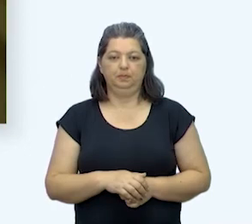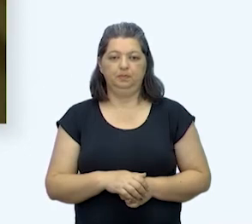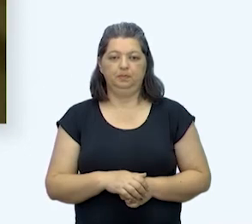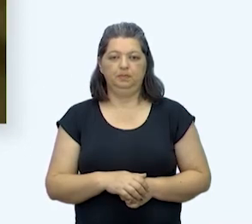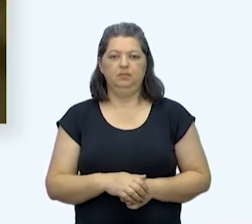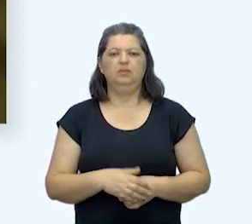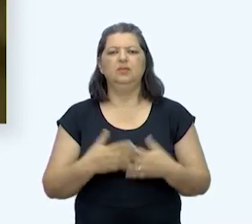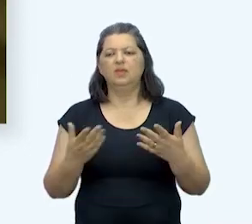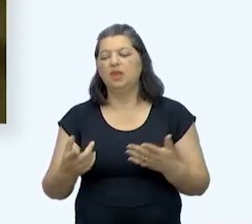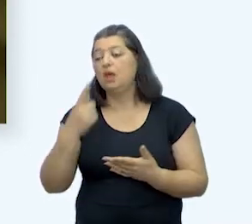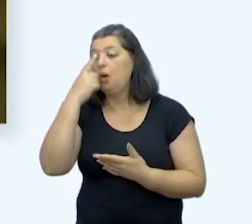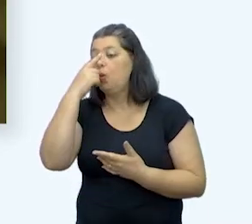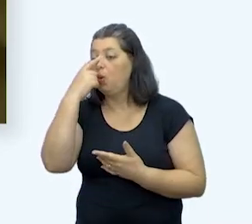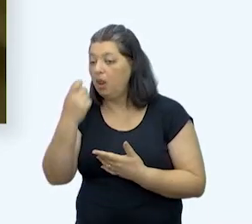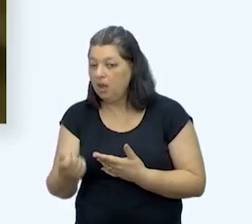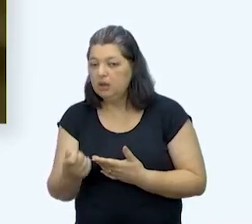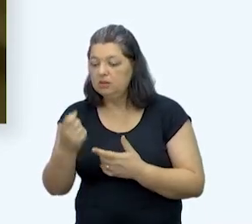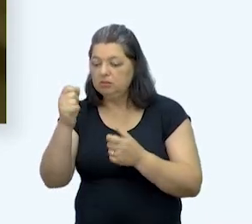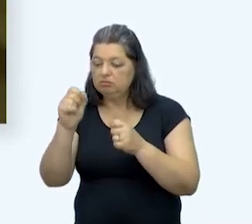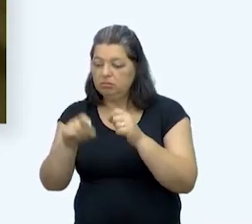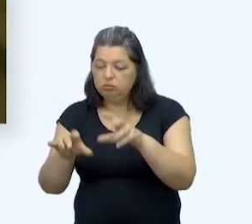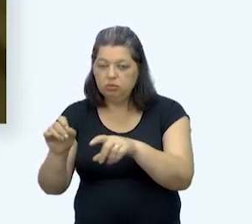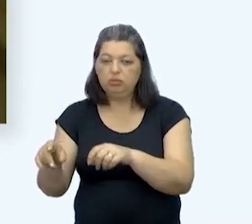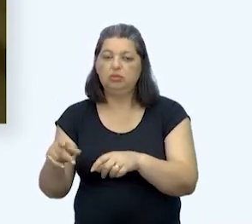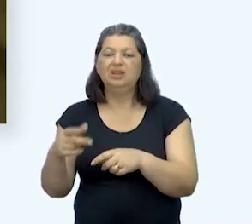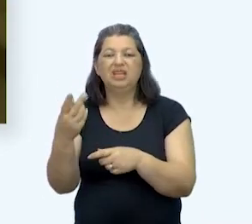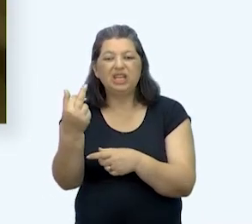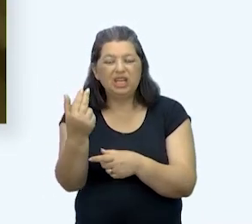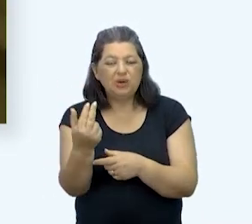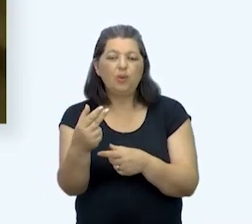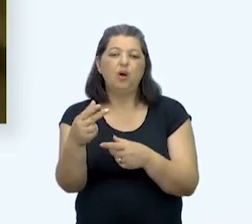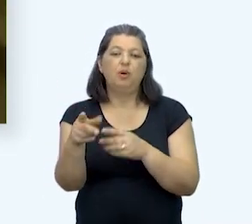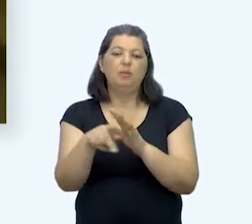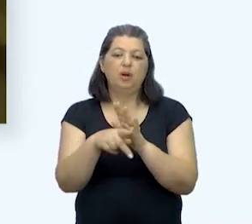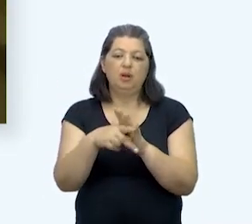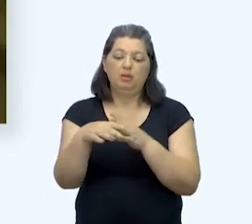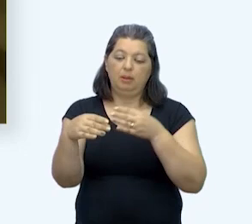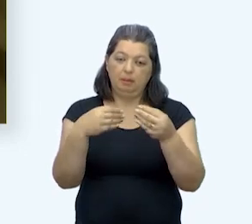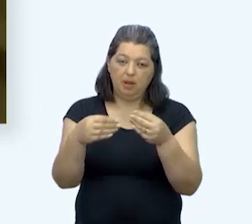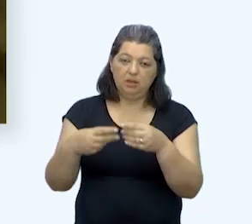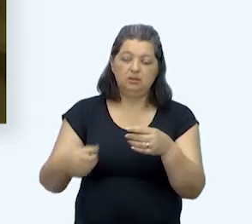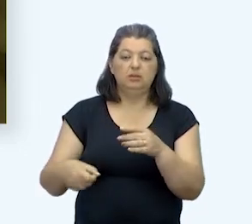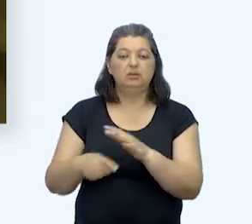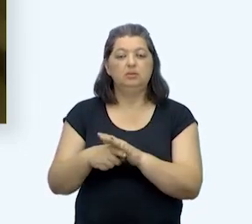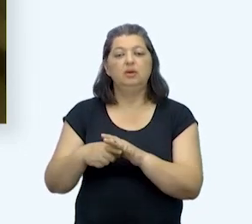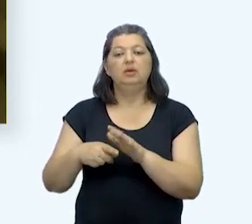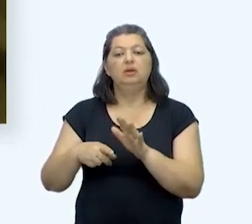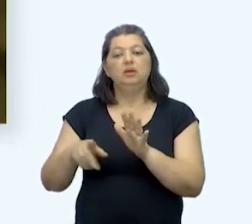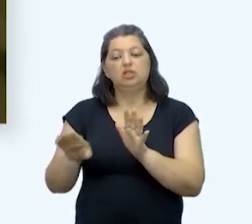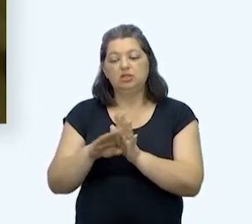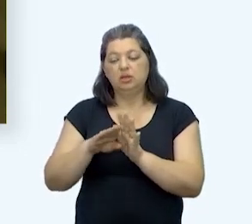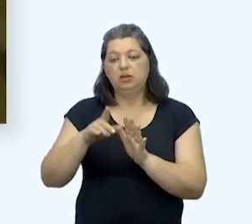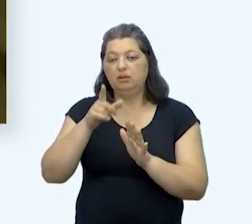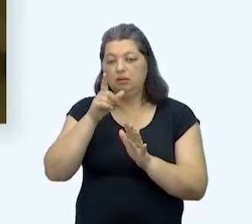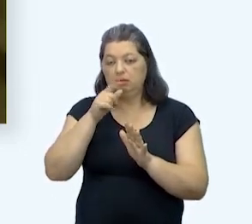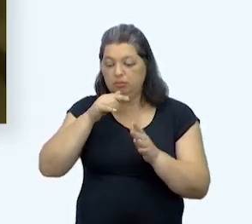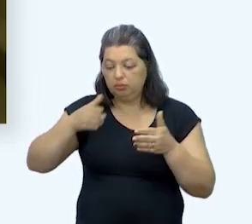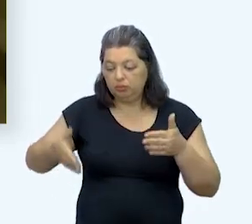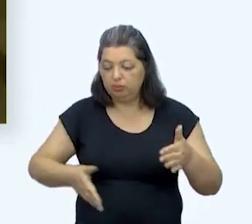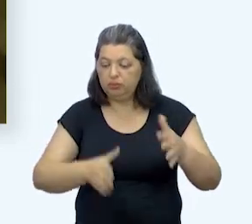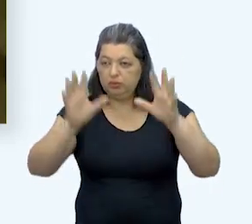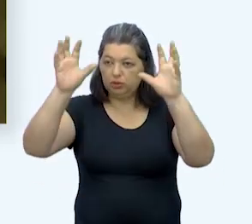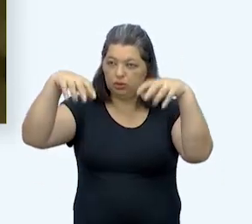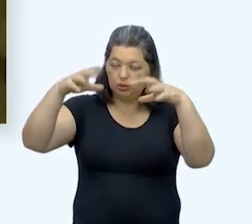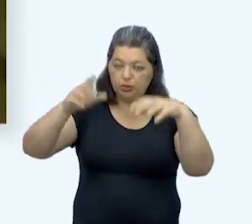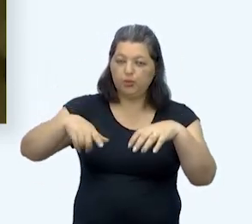E o lixo, meu netinho, assim como as embalagens, chegaram aos mares, rios, às matas, por ação das